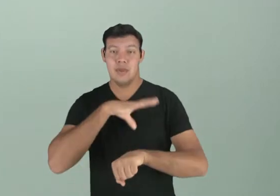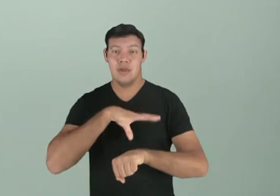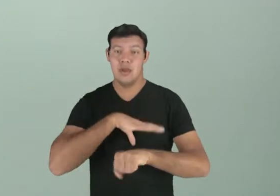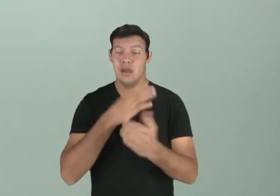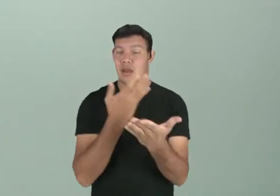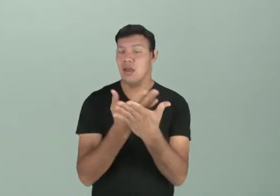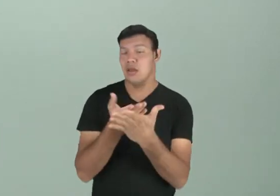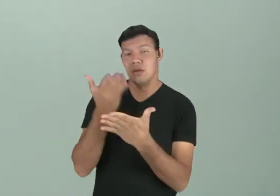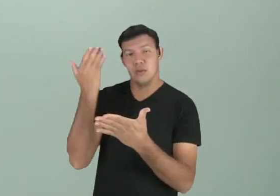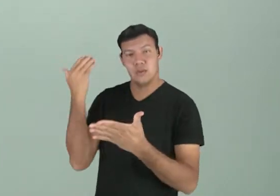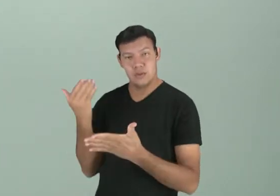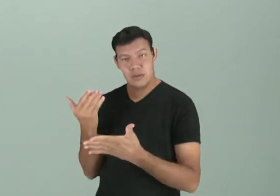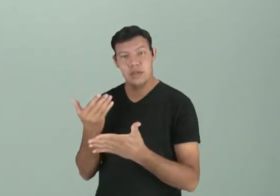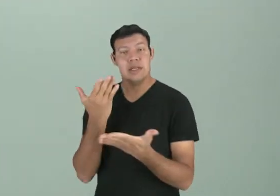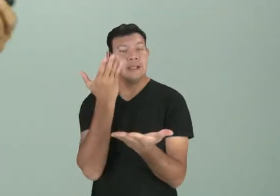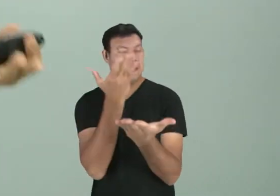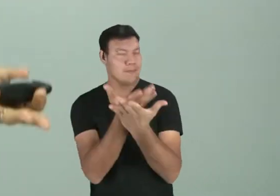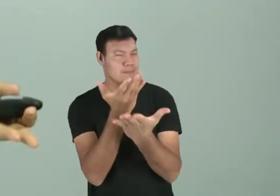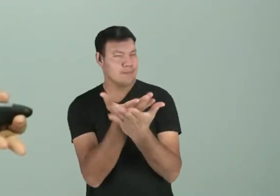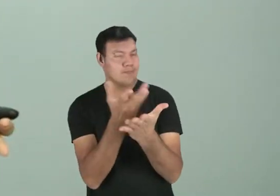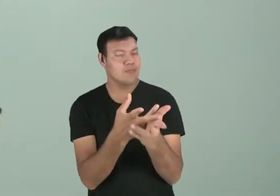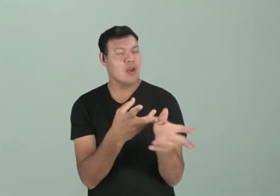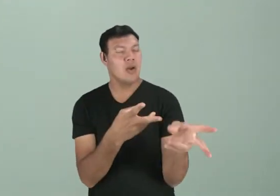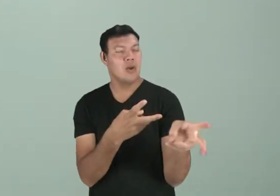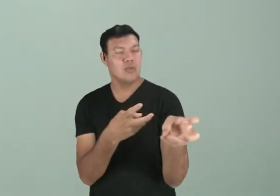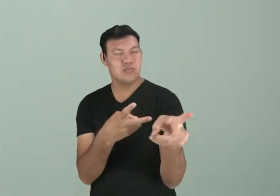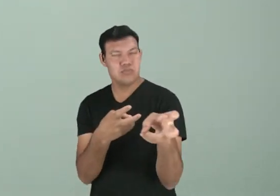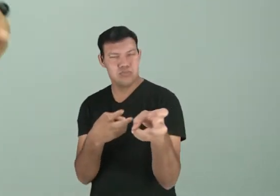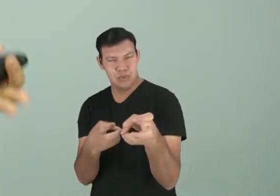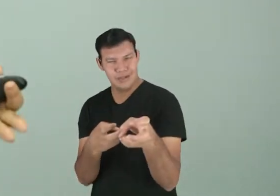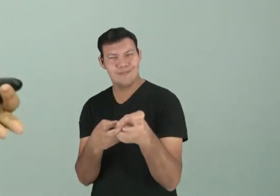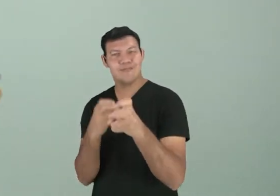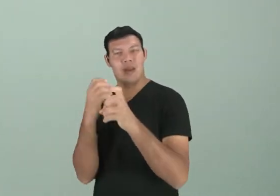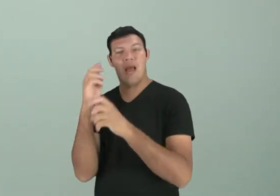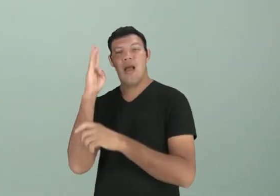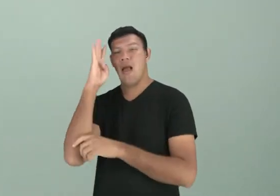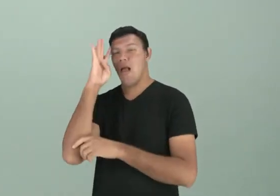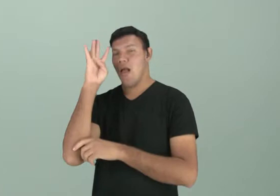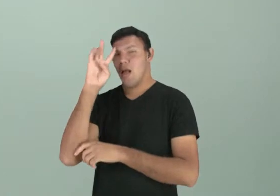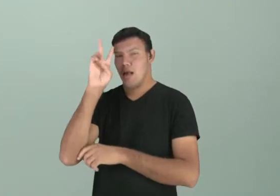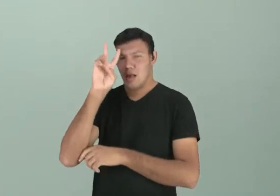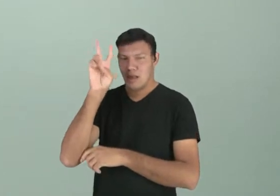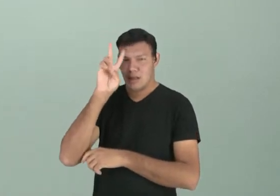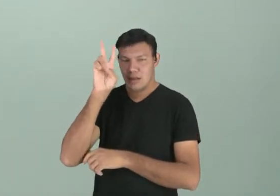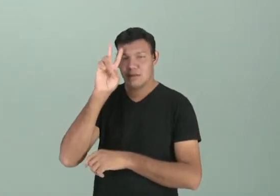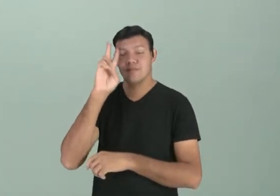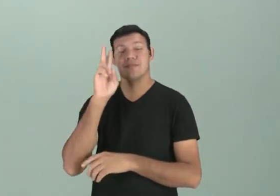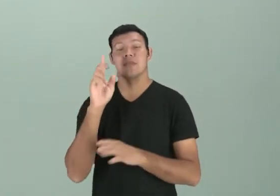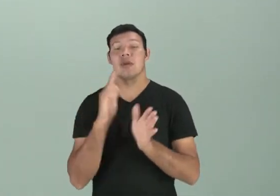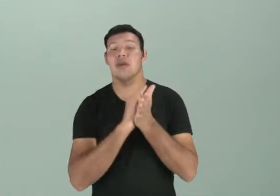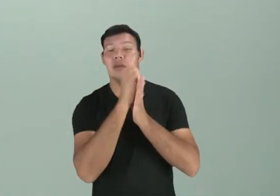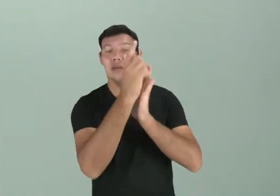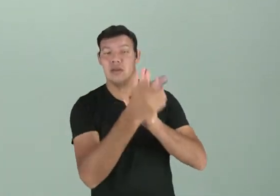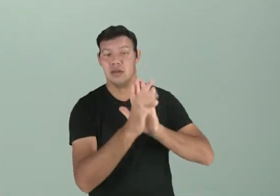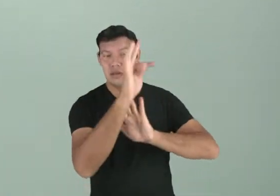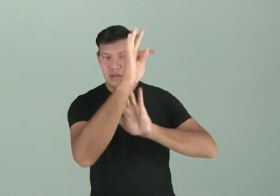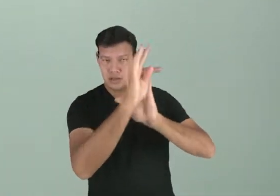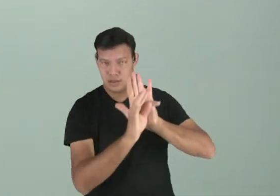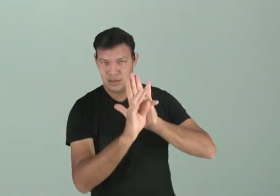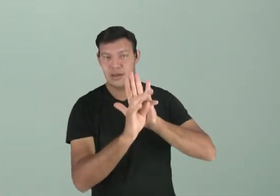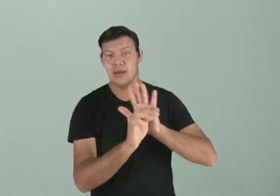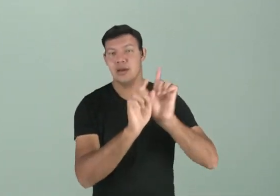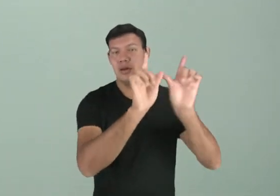aula anterior, nós estudamos, exploramos, relembramos o gênero textual Histórias